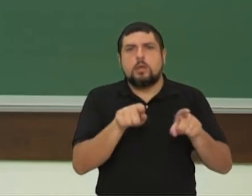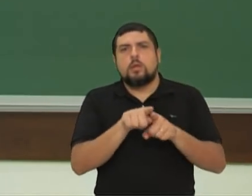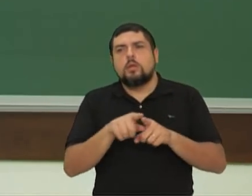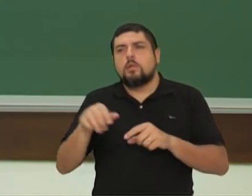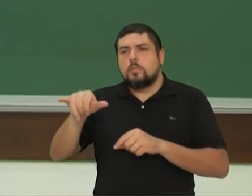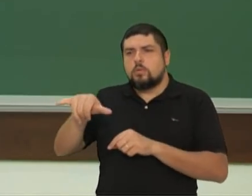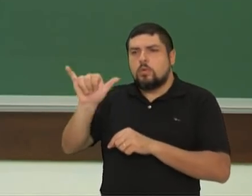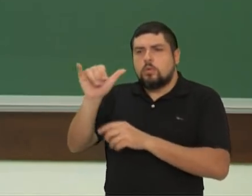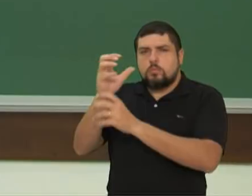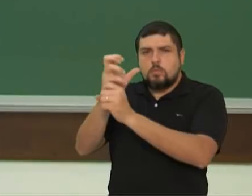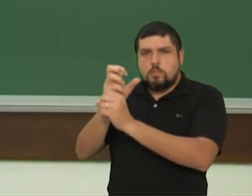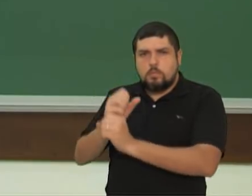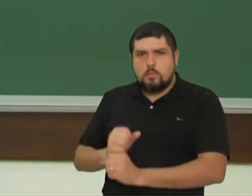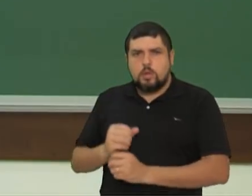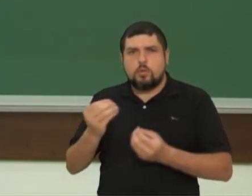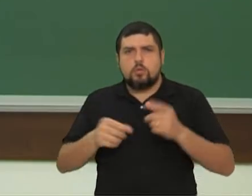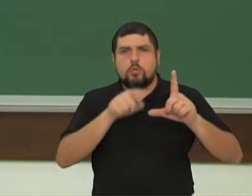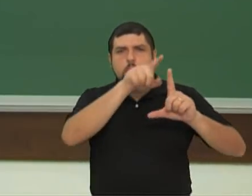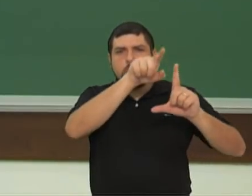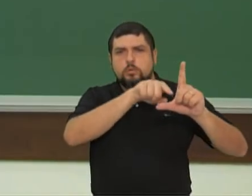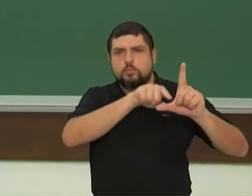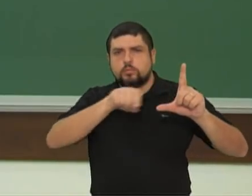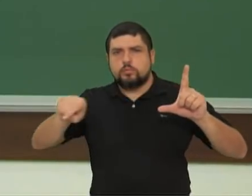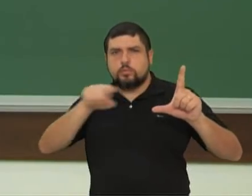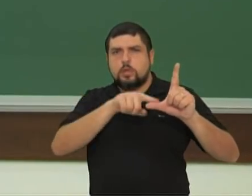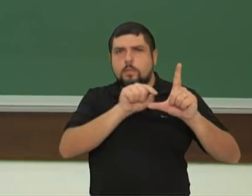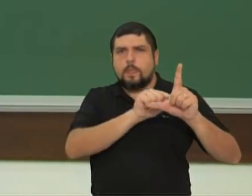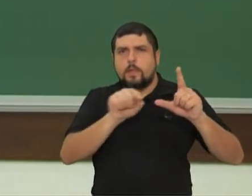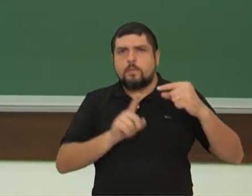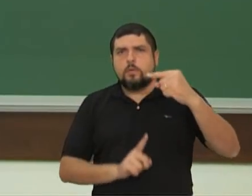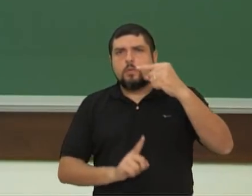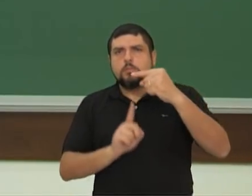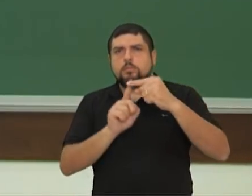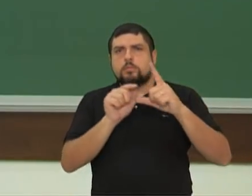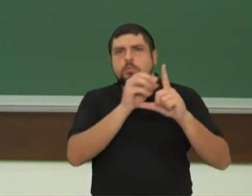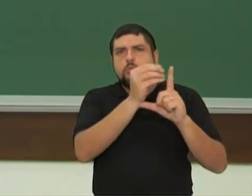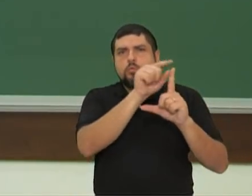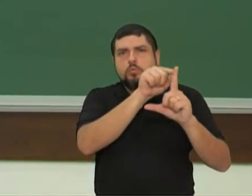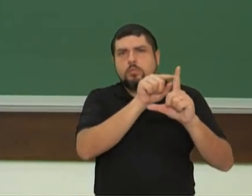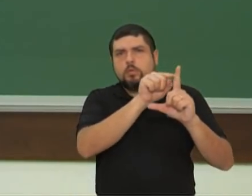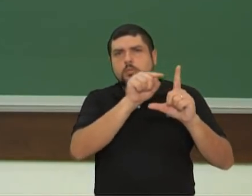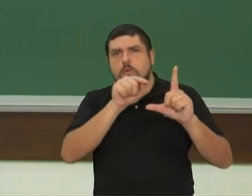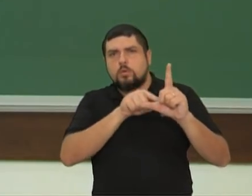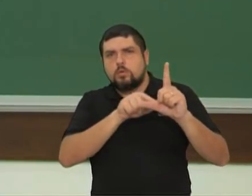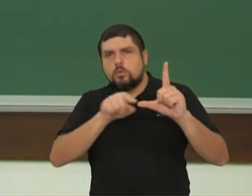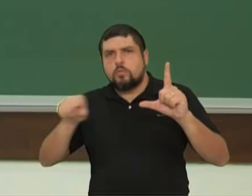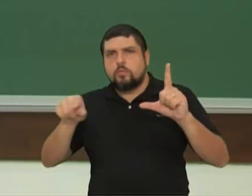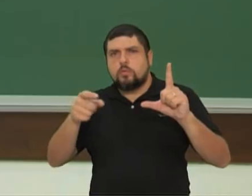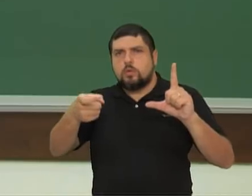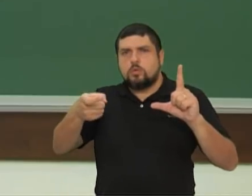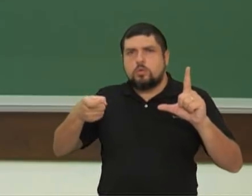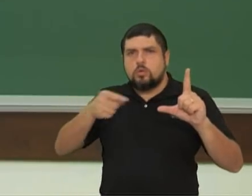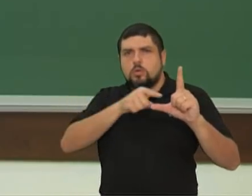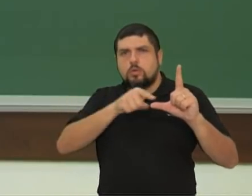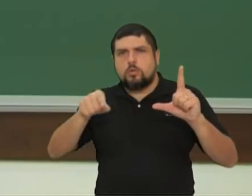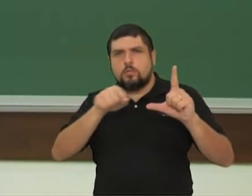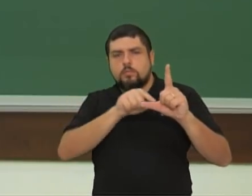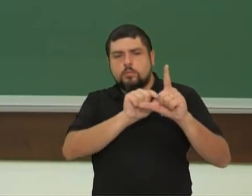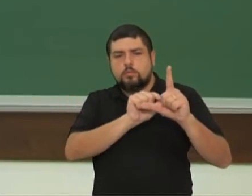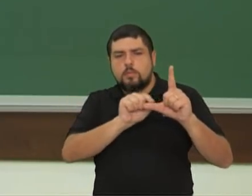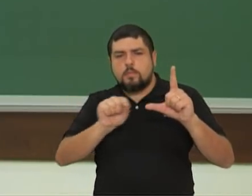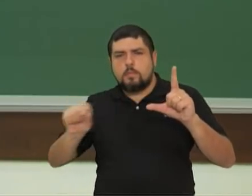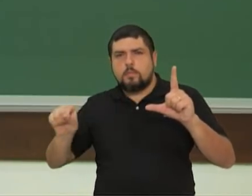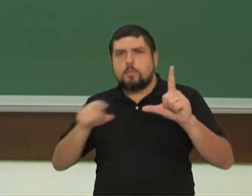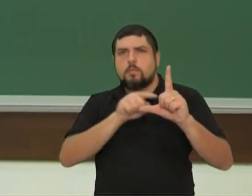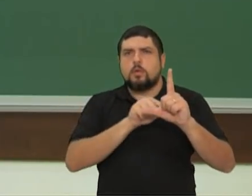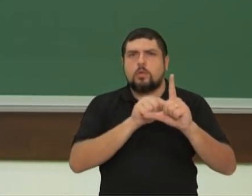lá no plano cartesiano, no gráfico, né? Pegando o eixo x, pegando o eixo y,